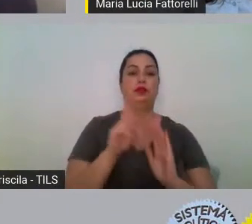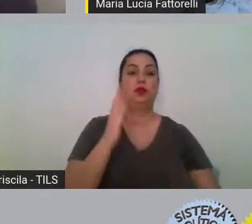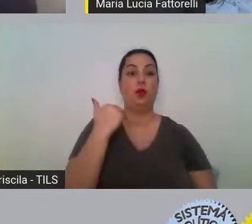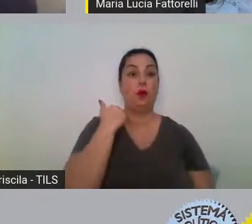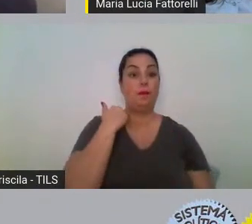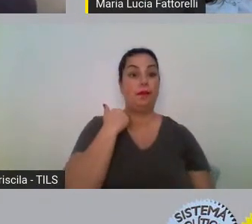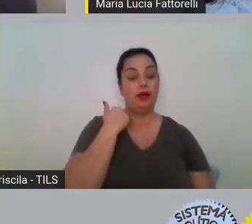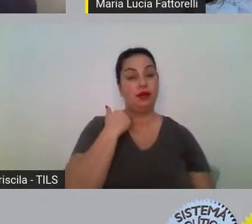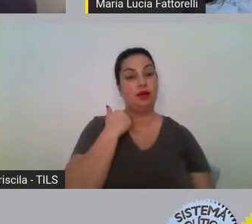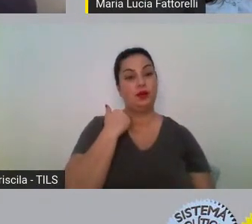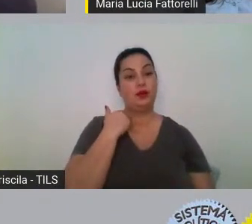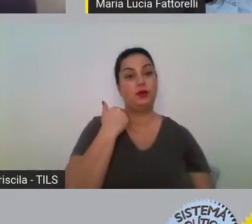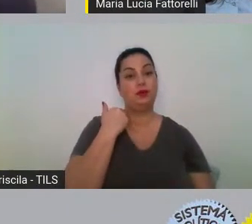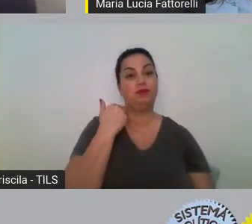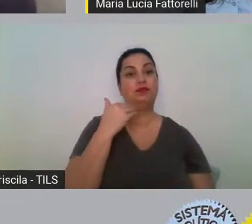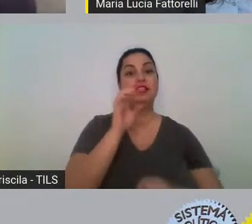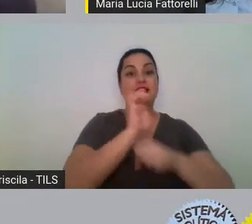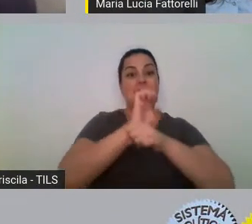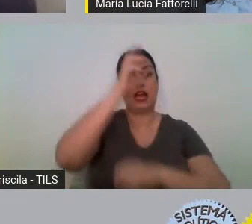representa